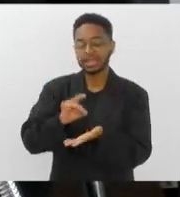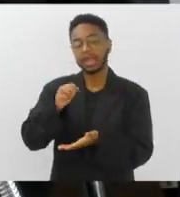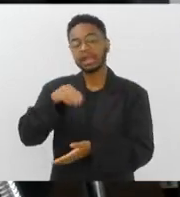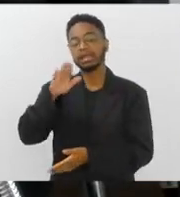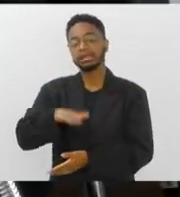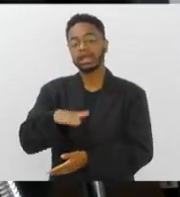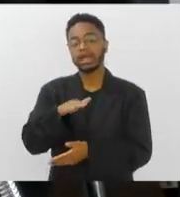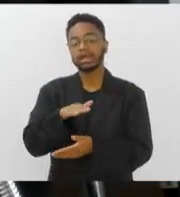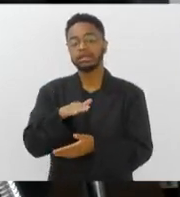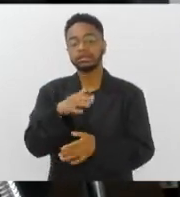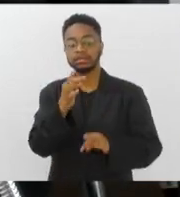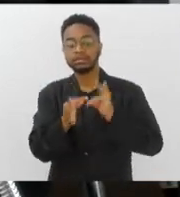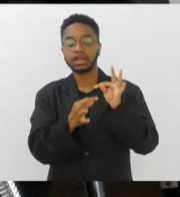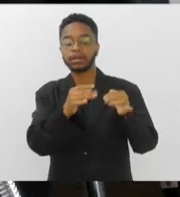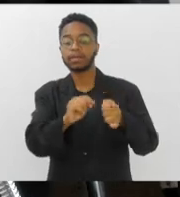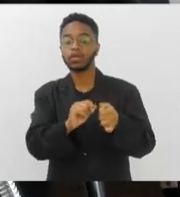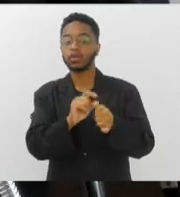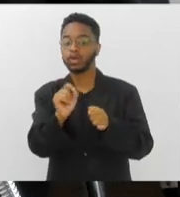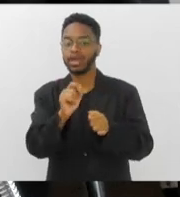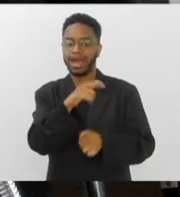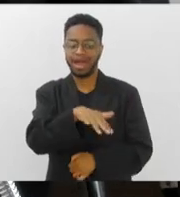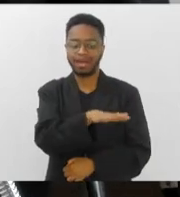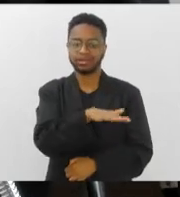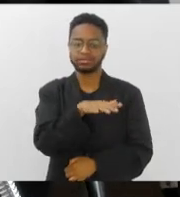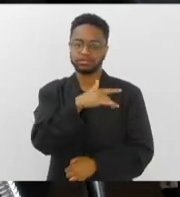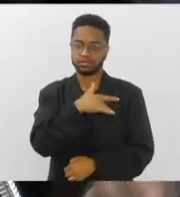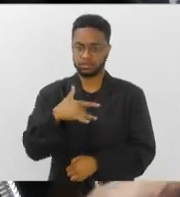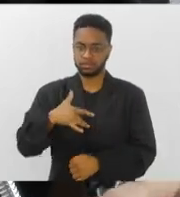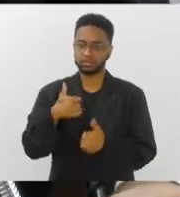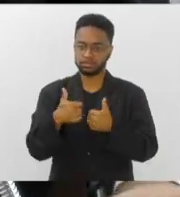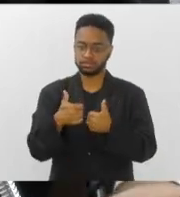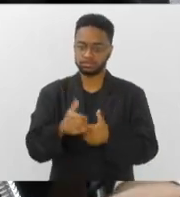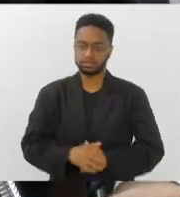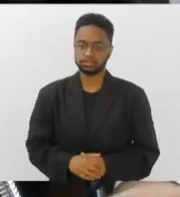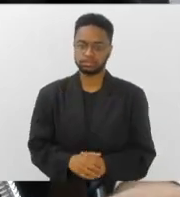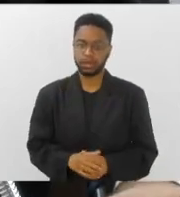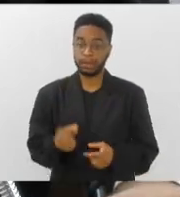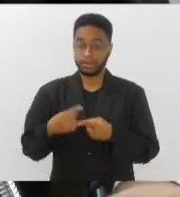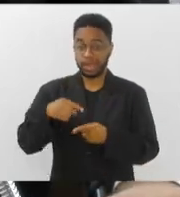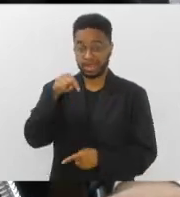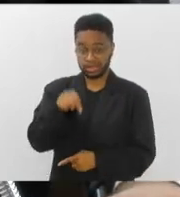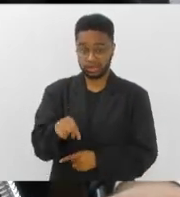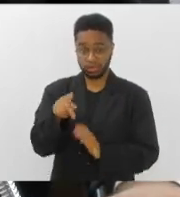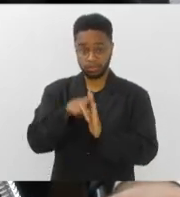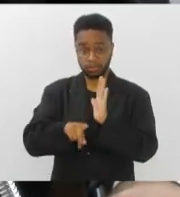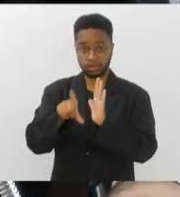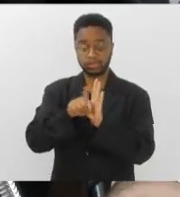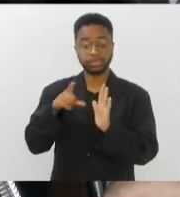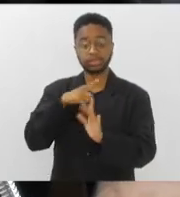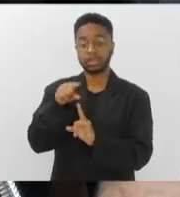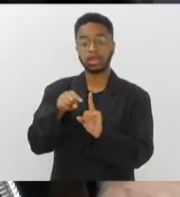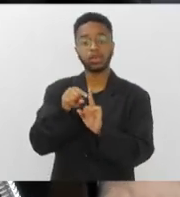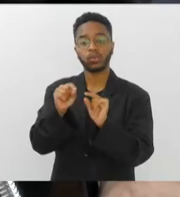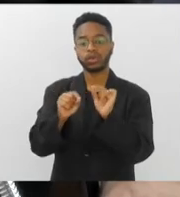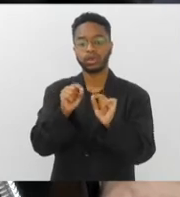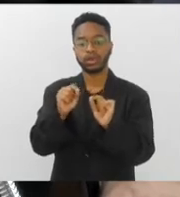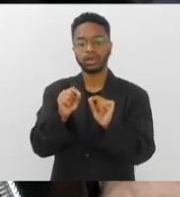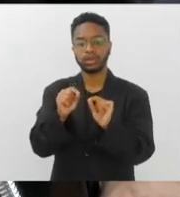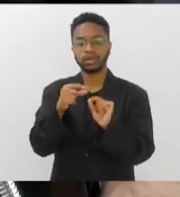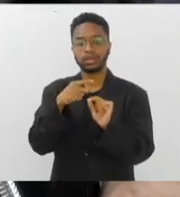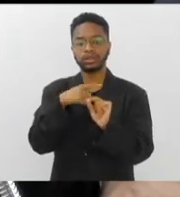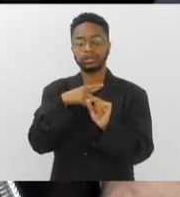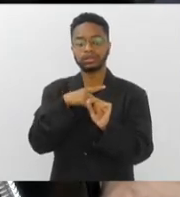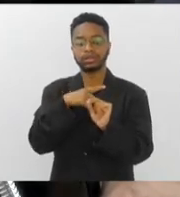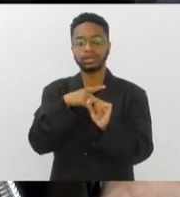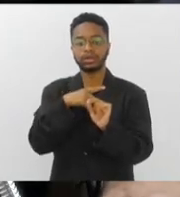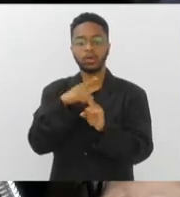vai promover o tratamento é a saúde. Né? Aqui, esse projeto, ele tem como que a